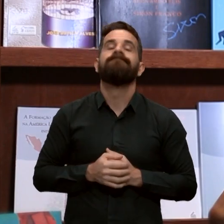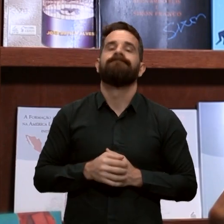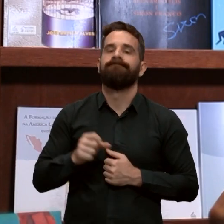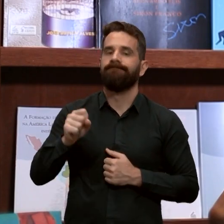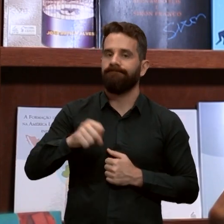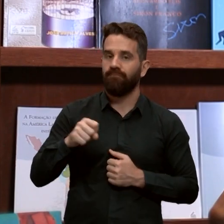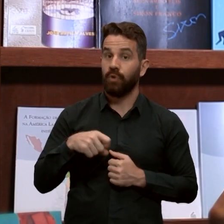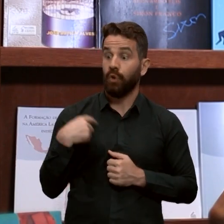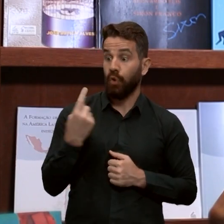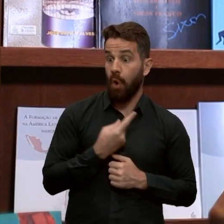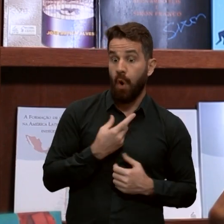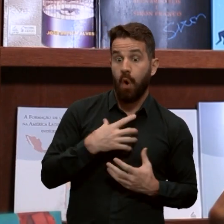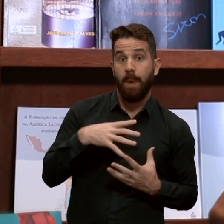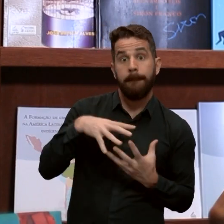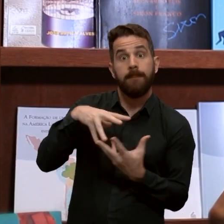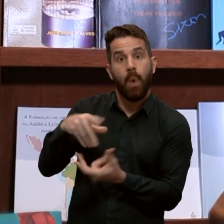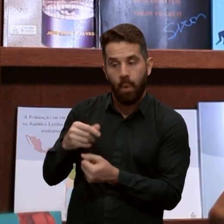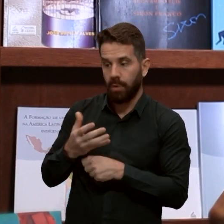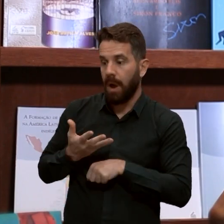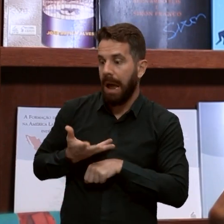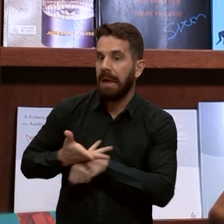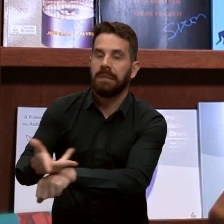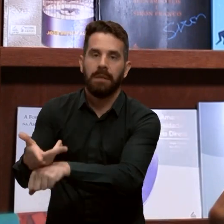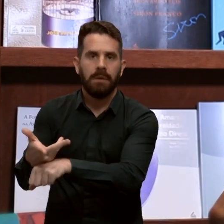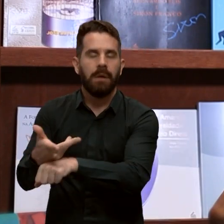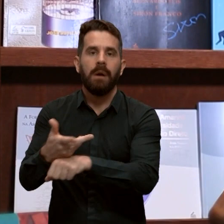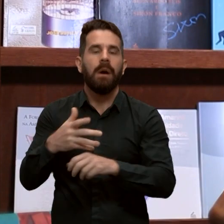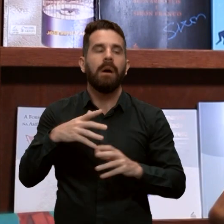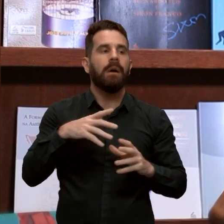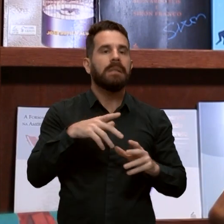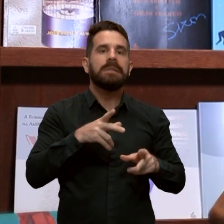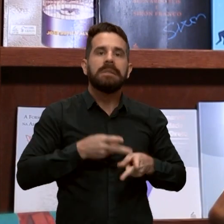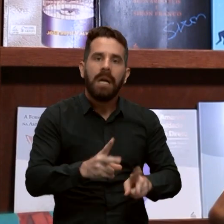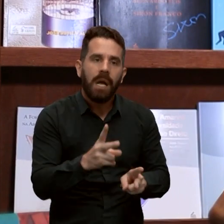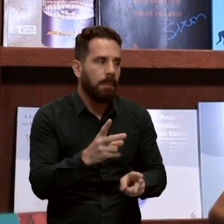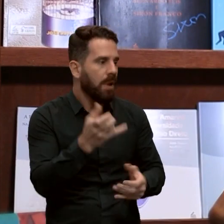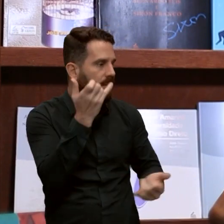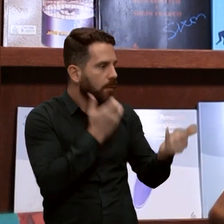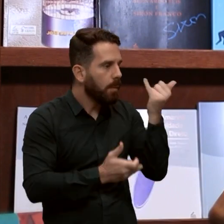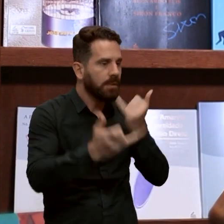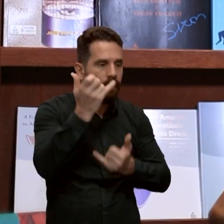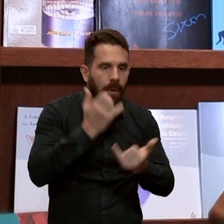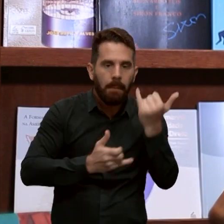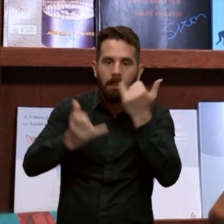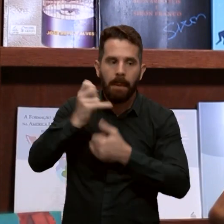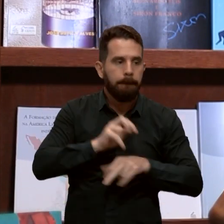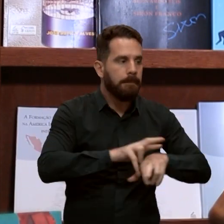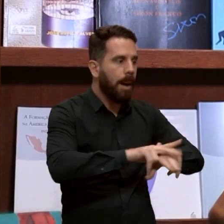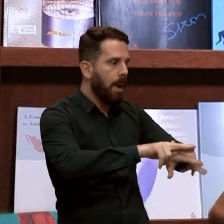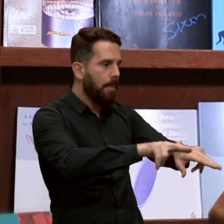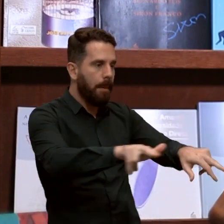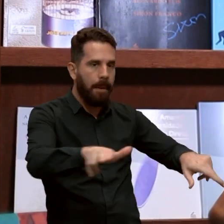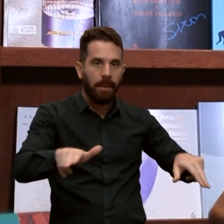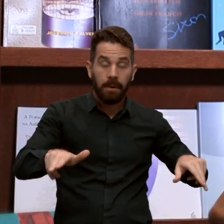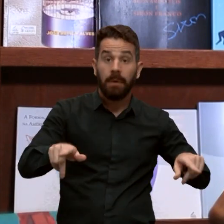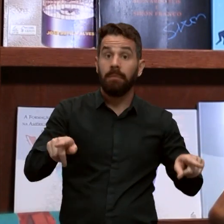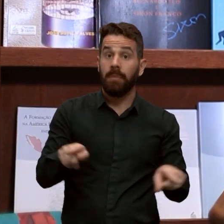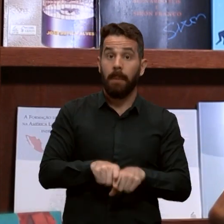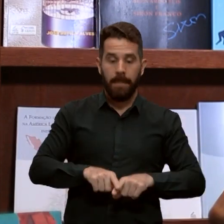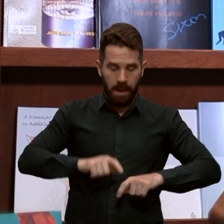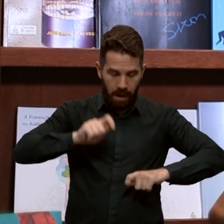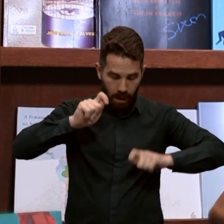quando a gente fala em leitura, a gente fala de acesso à informação. E a gente também fala em competências leitoras